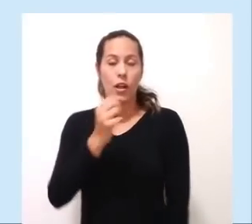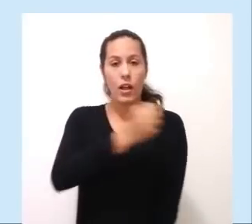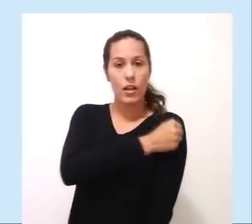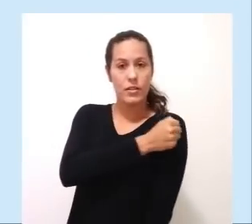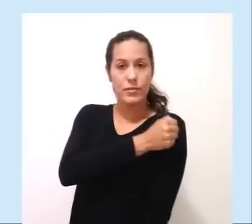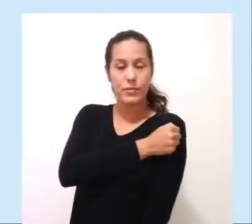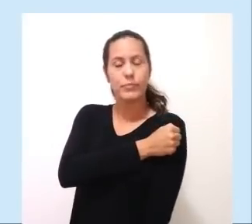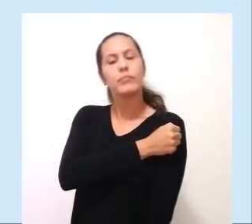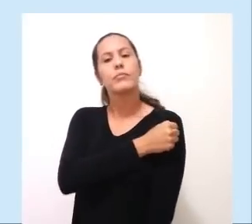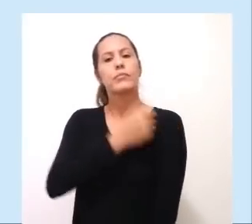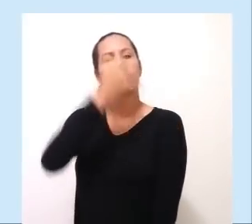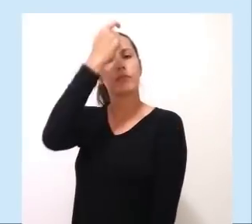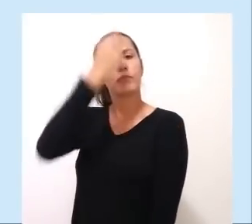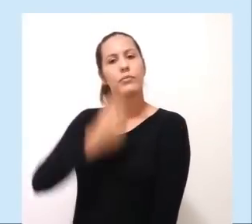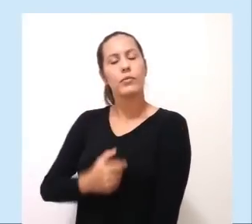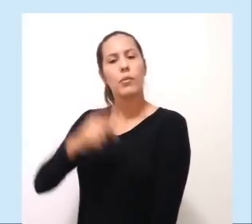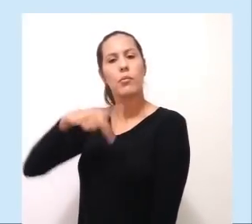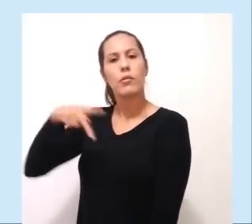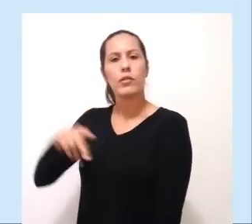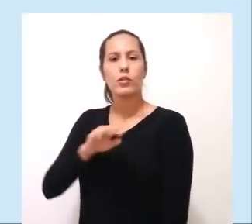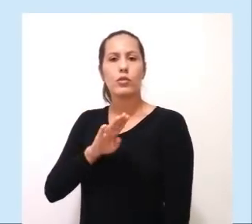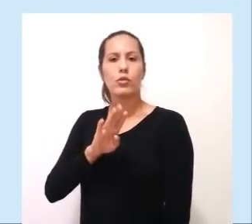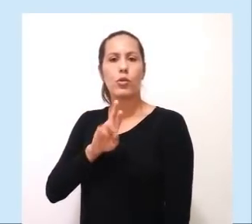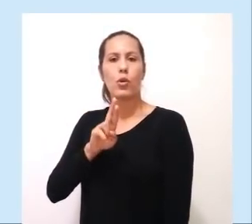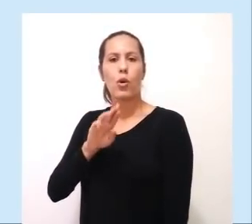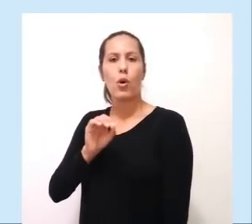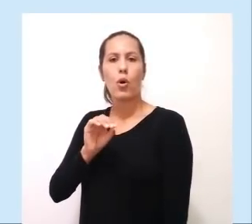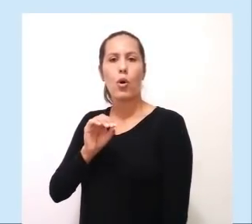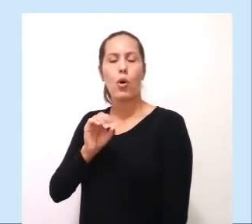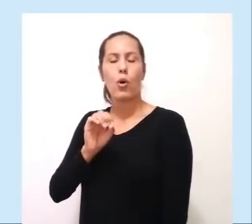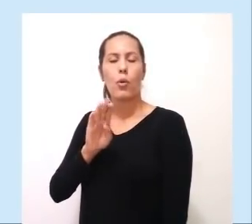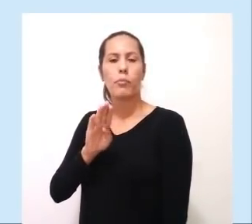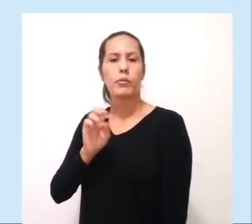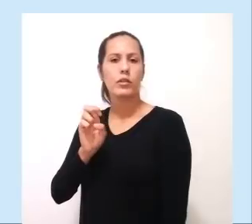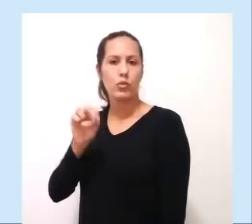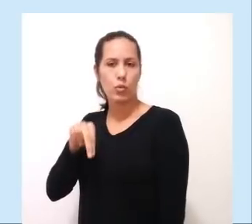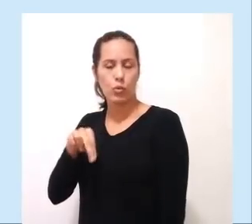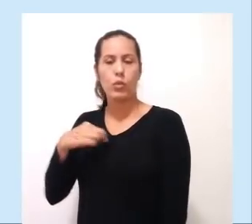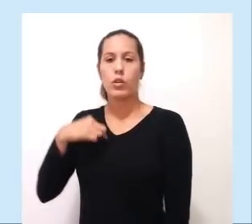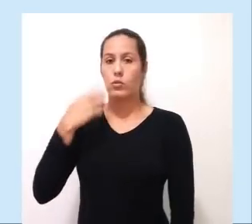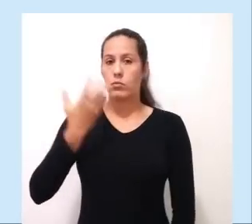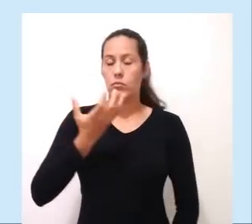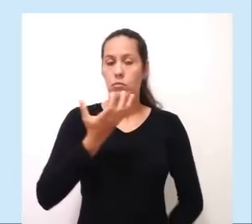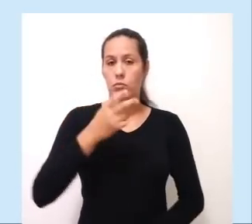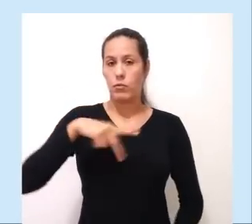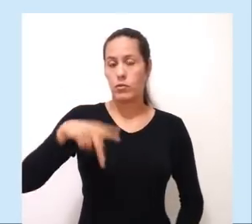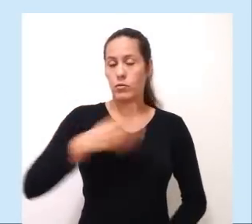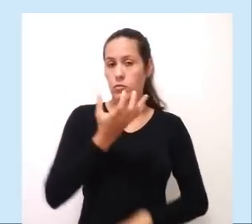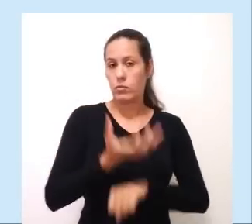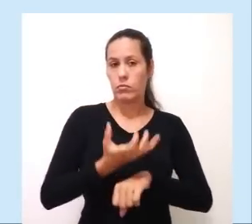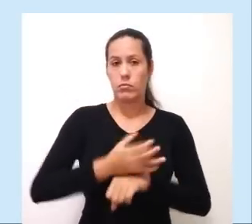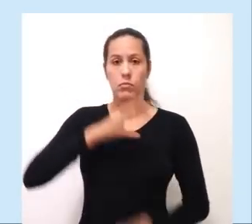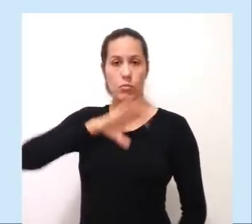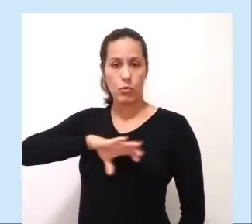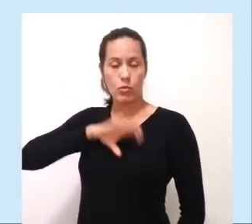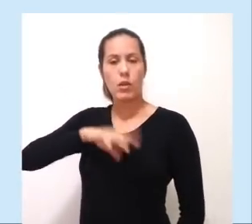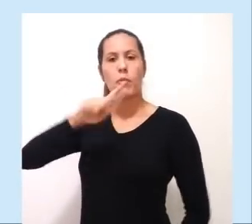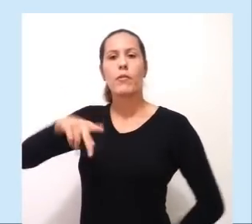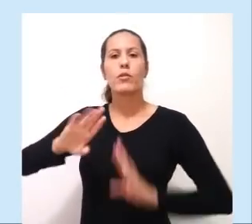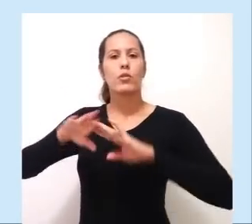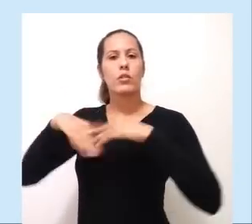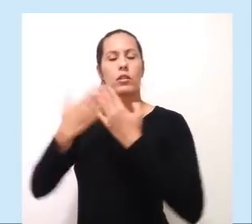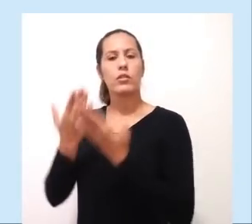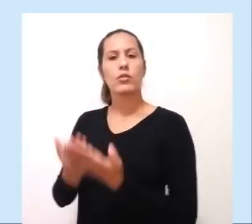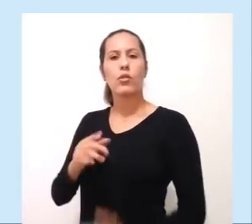Olá, estudantes! Eu sou o professor Robson Tavares, professor de língua portuguesa, professor da GEPAF, e